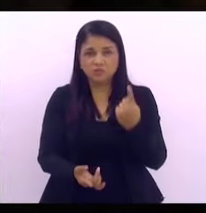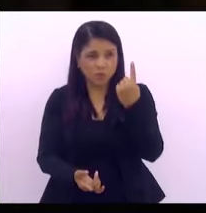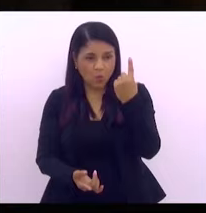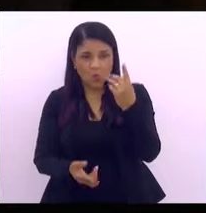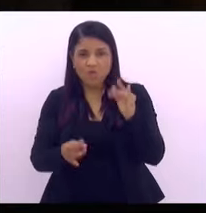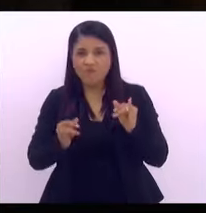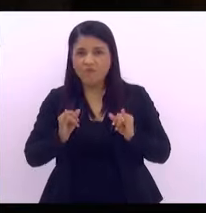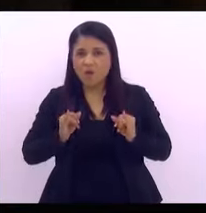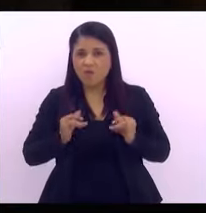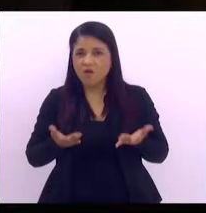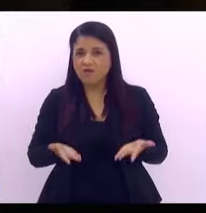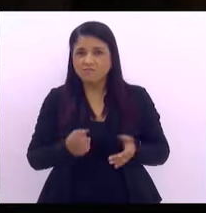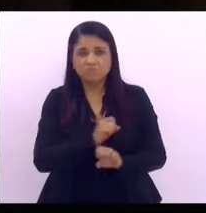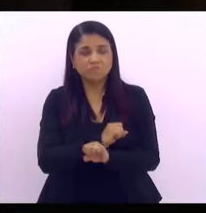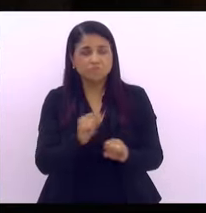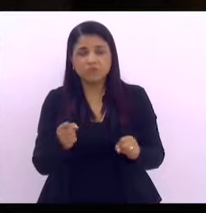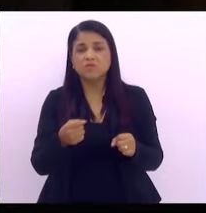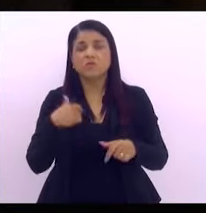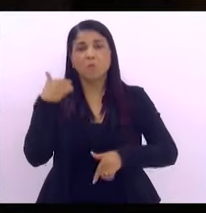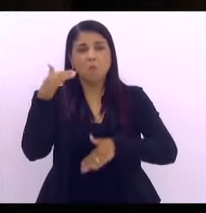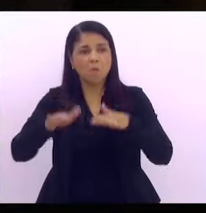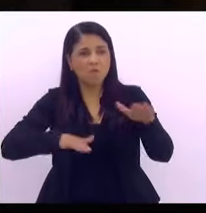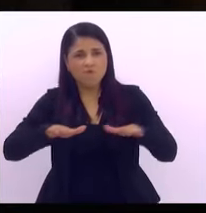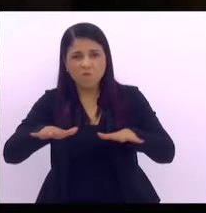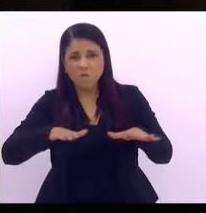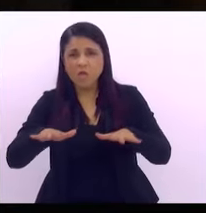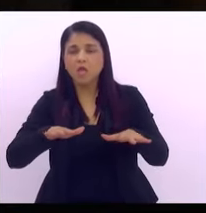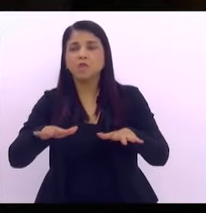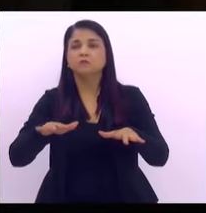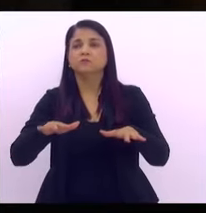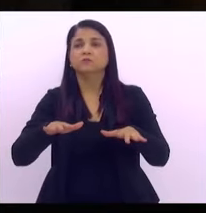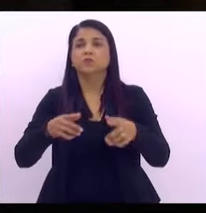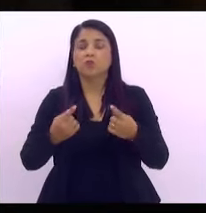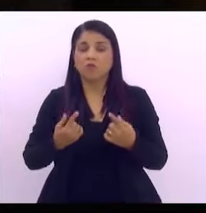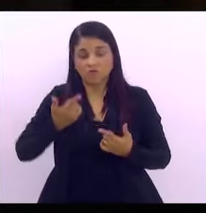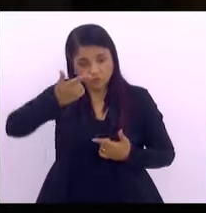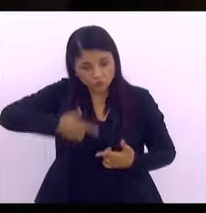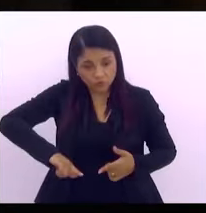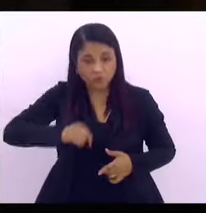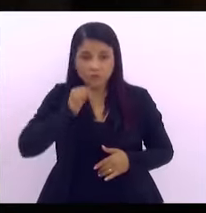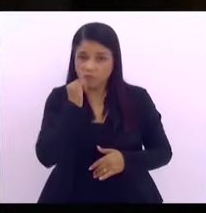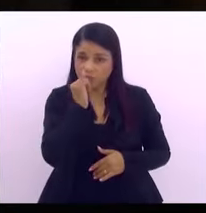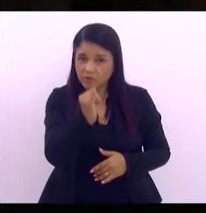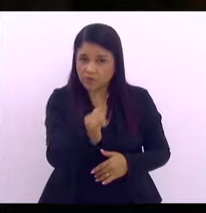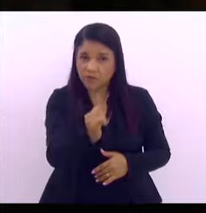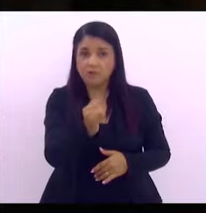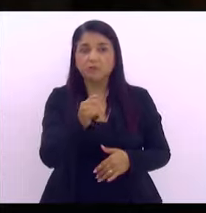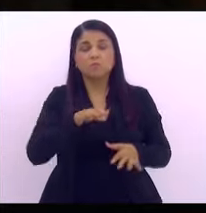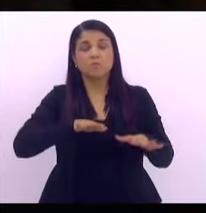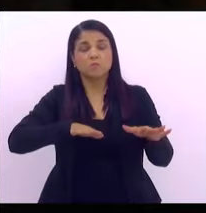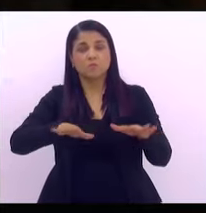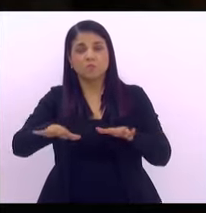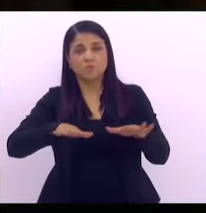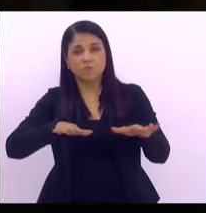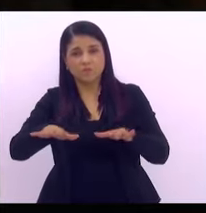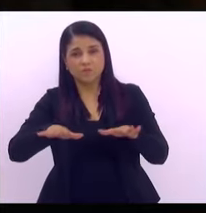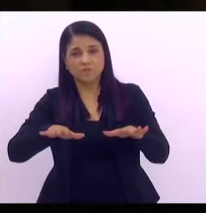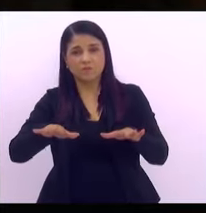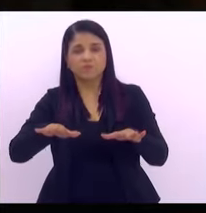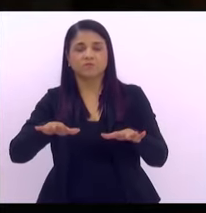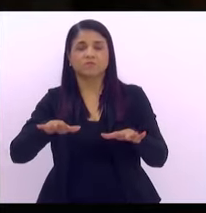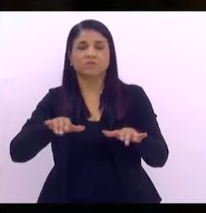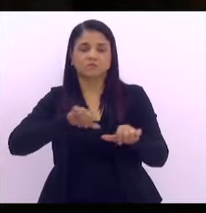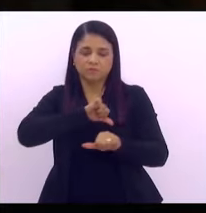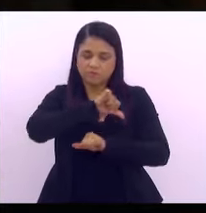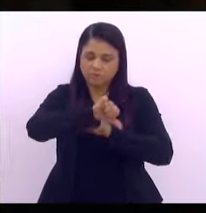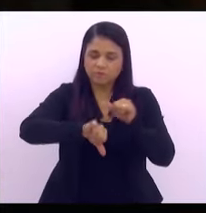movimento que, como eu disse e vou repetir, encontra eco em todo o movimento que a gente faz pela revogação da